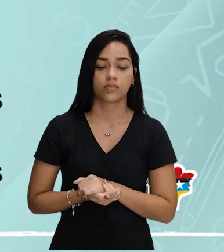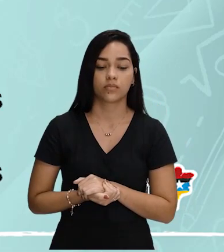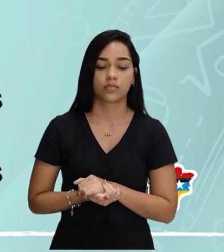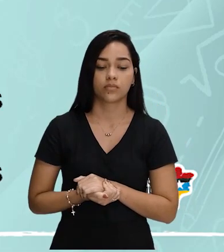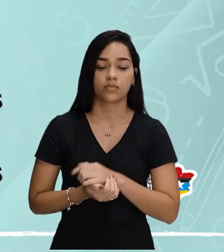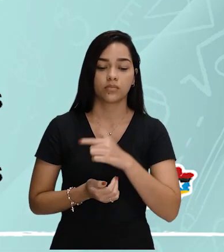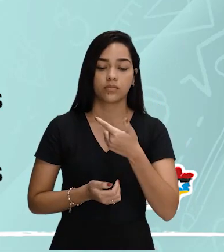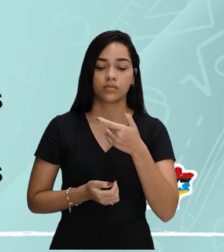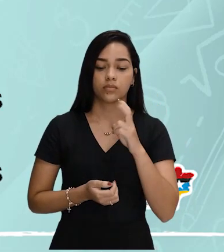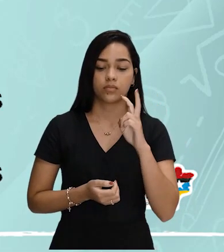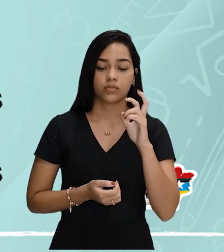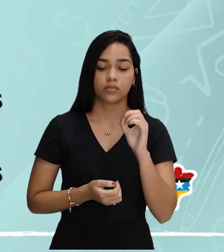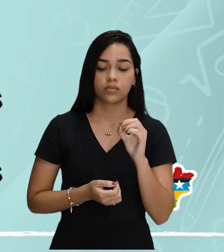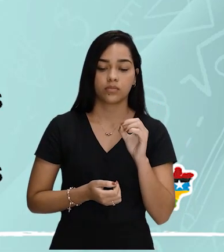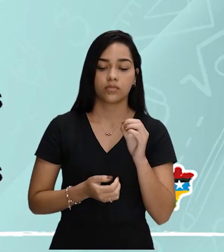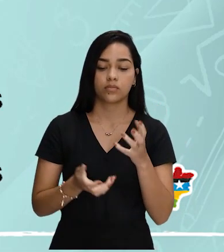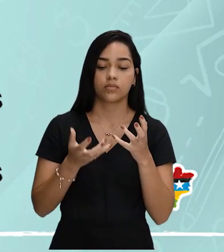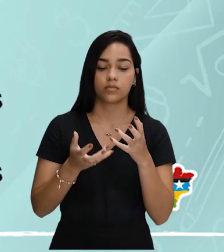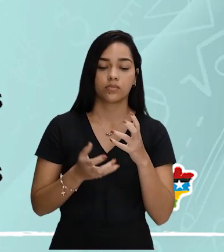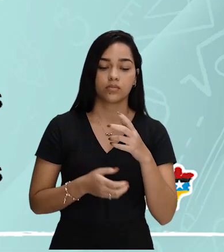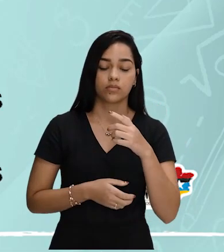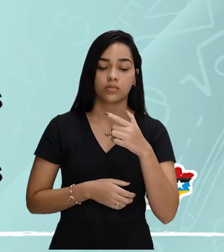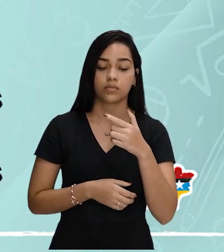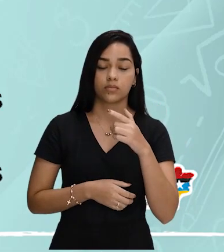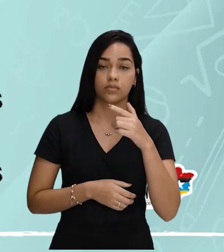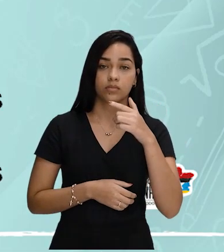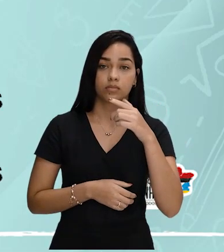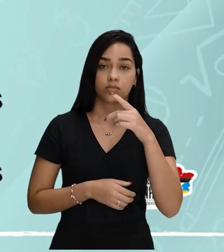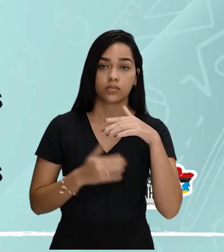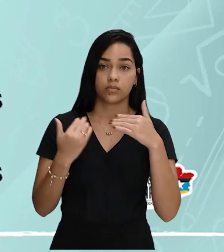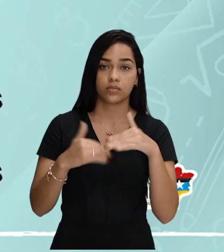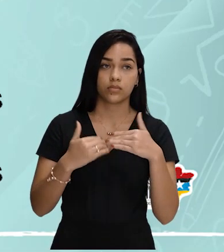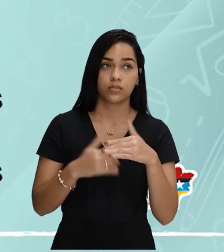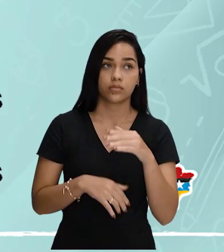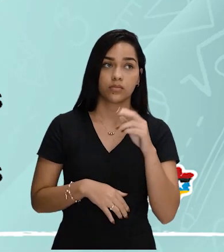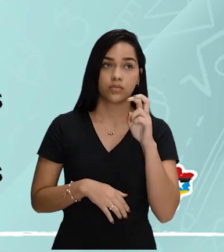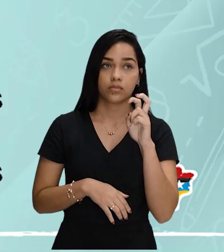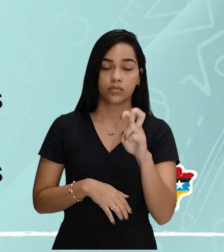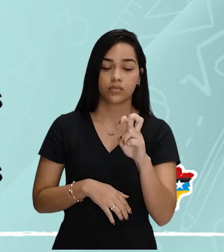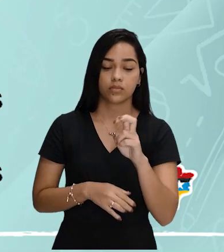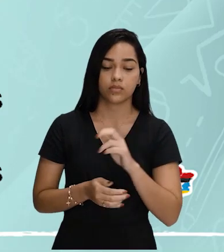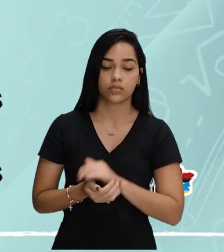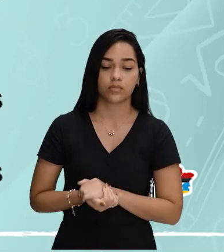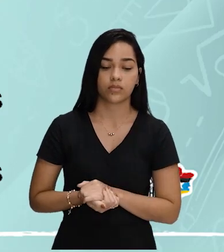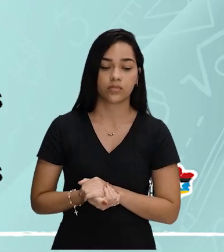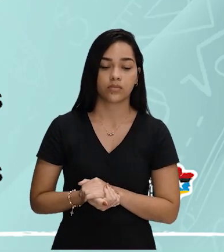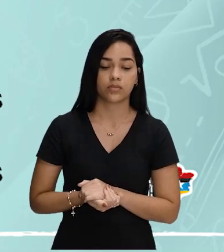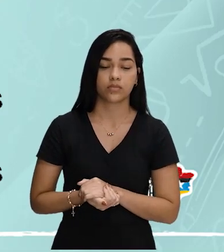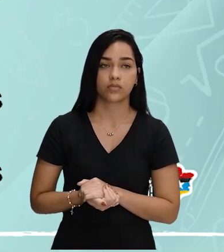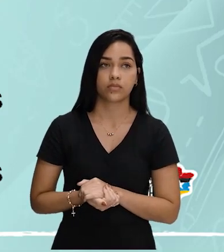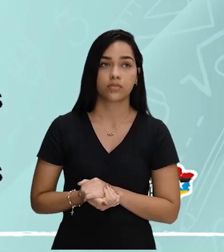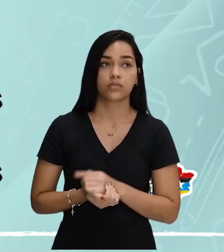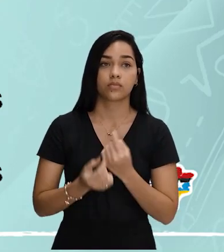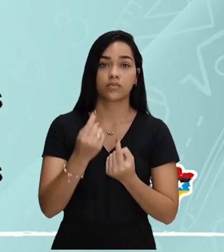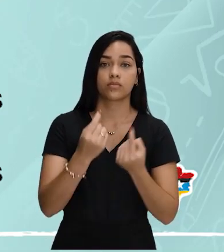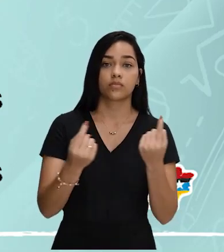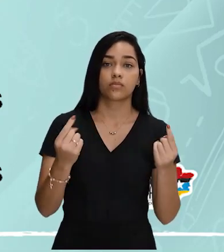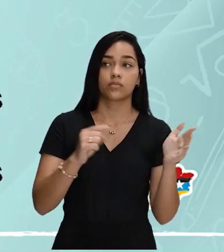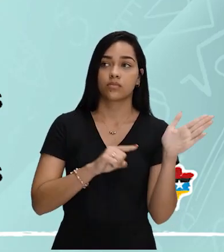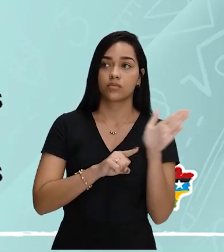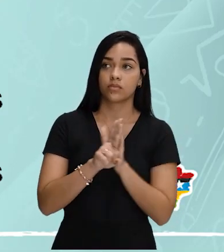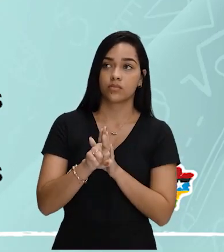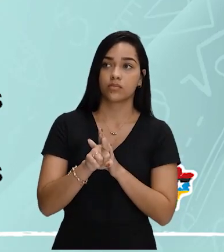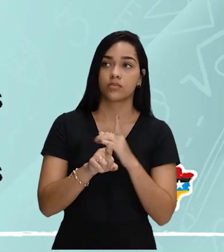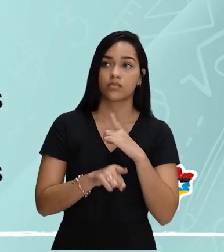250 candidatos submeteram-se uma prova com cinco questões de múltipla escolha cada questão